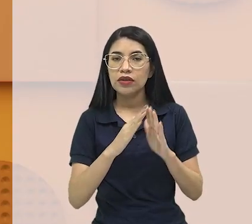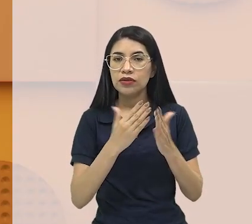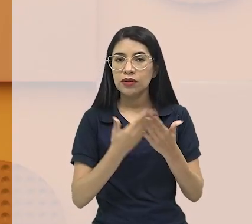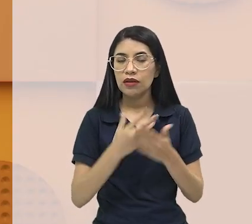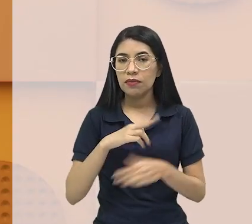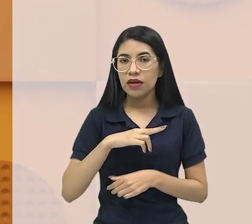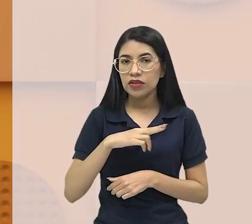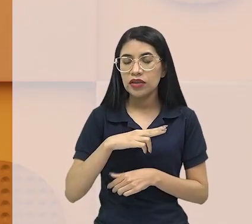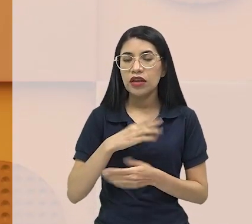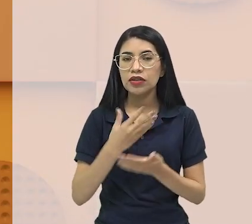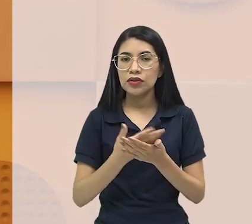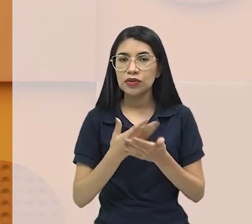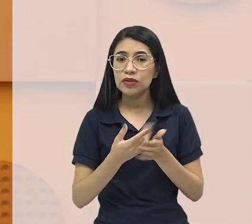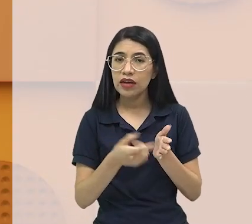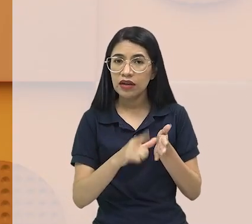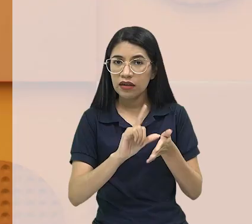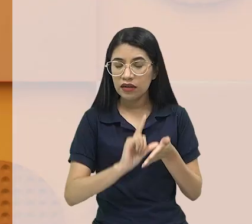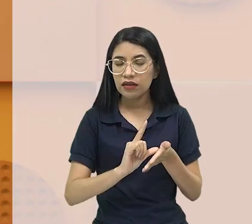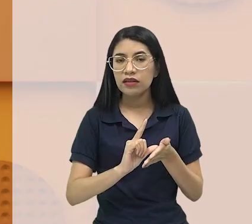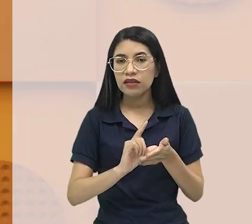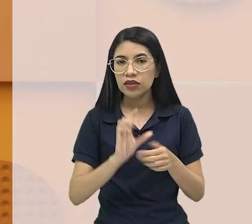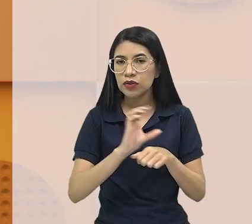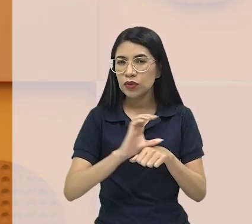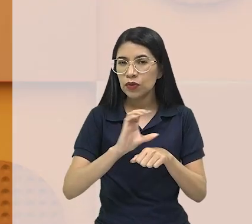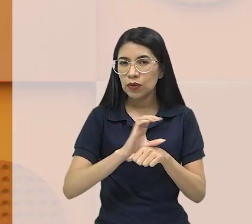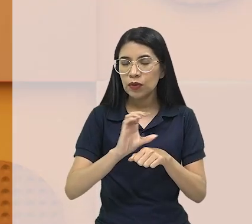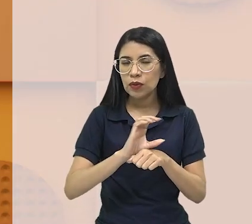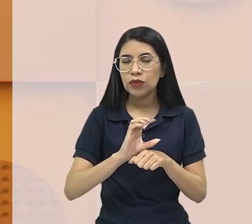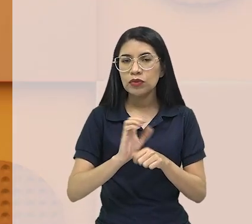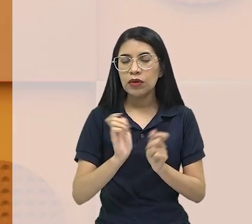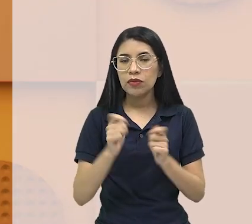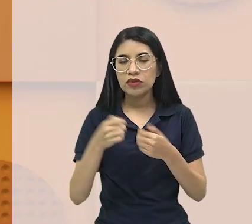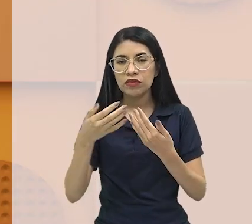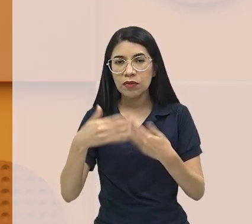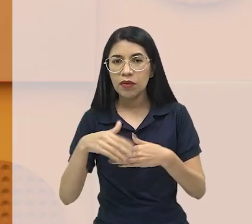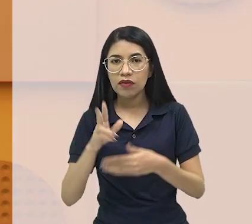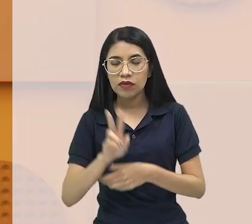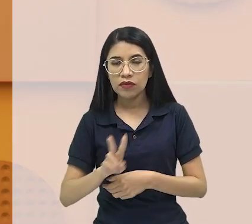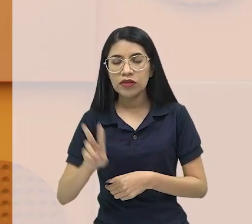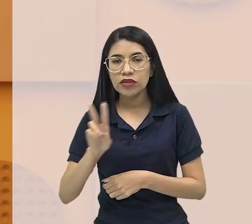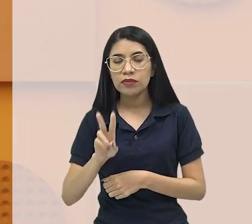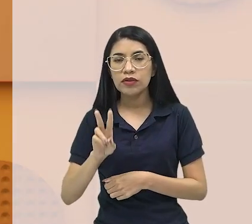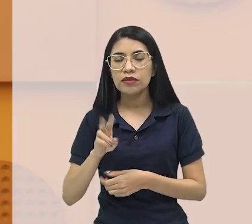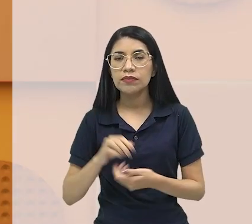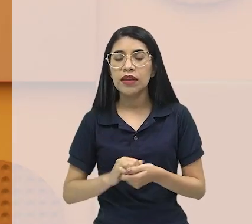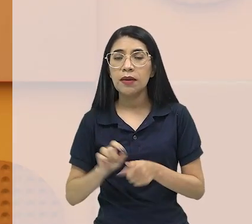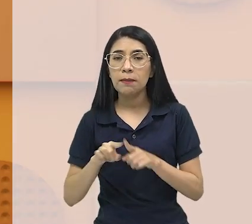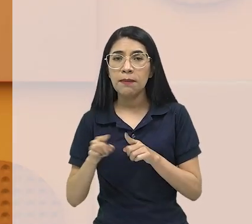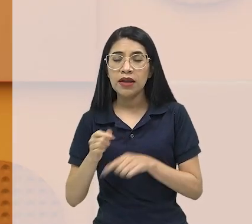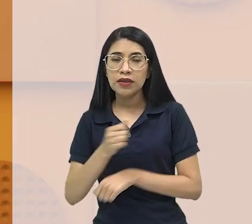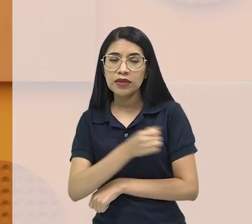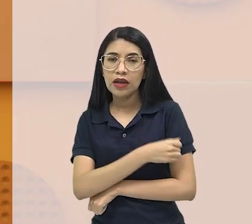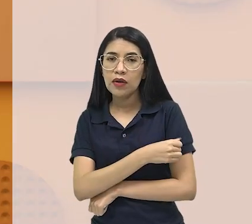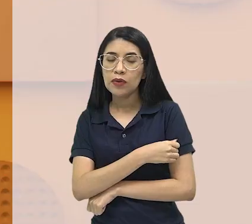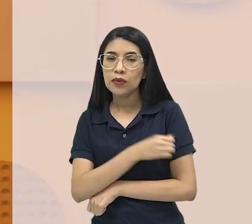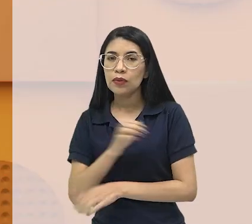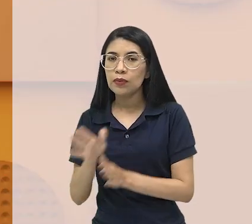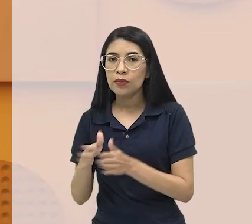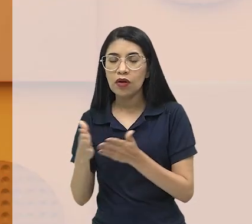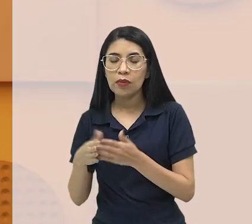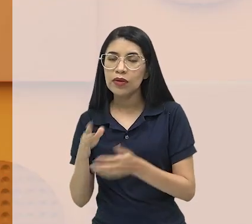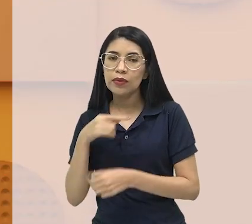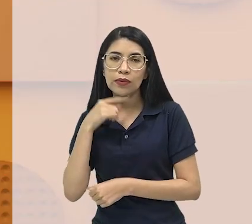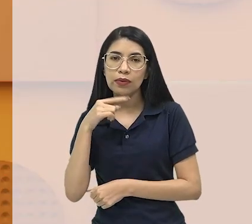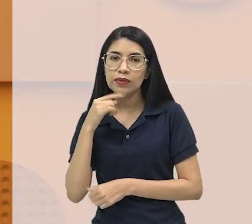cursinhos pré-vestibulares preparatórios para enfrentar um vestibular. Enquanto uma pessoa mais pobre não terá as mesmas condições de estar